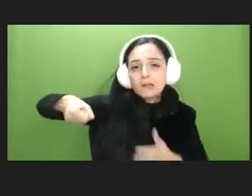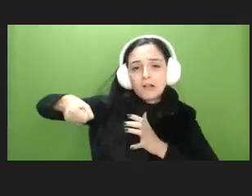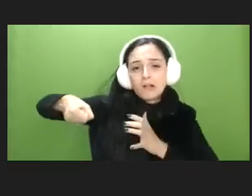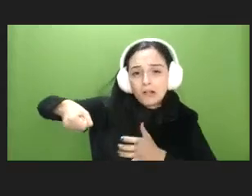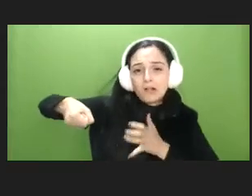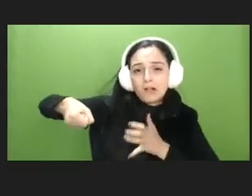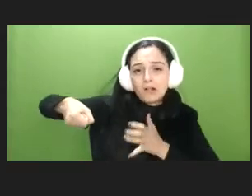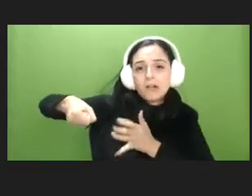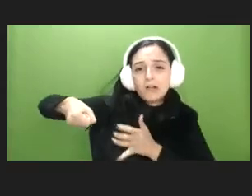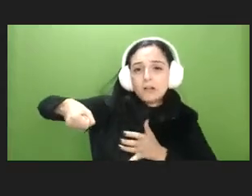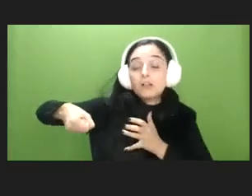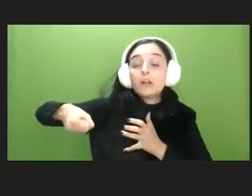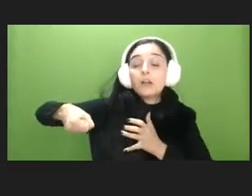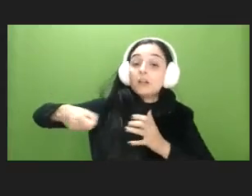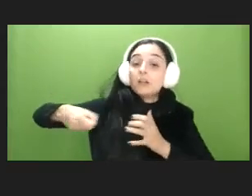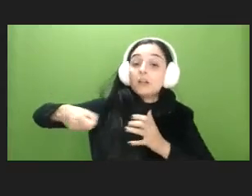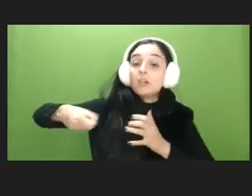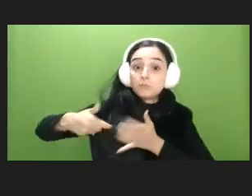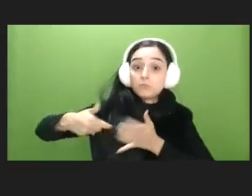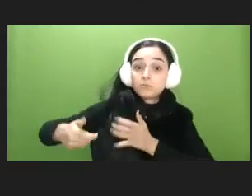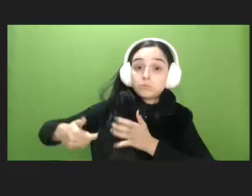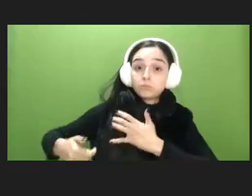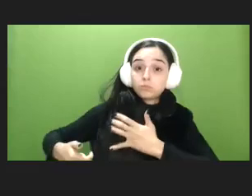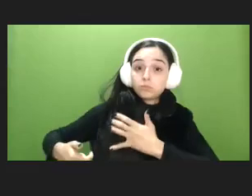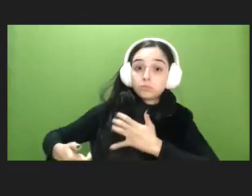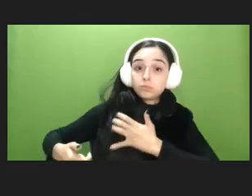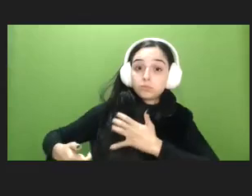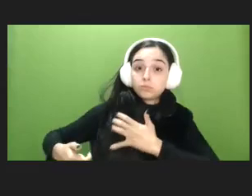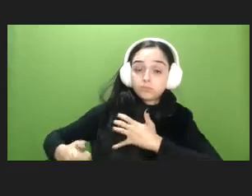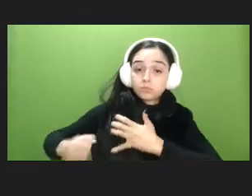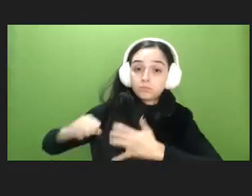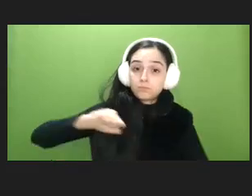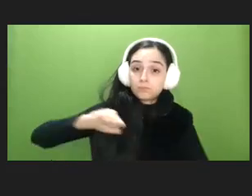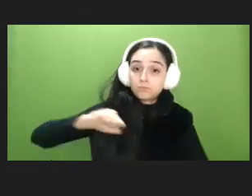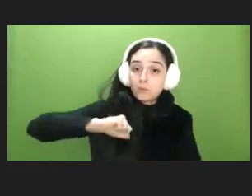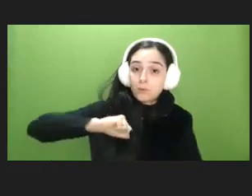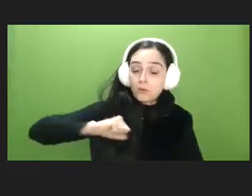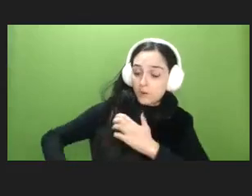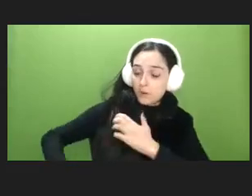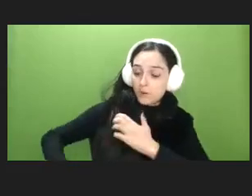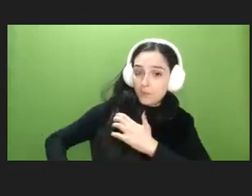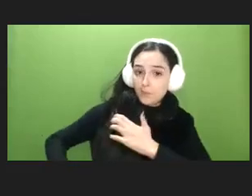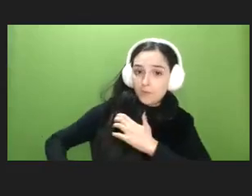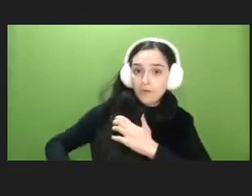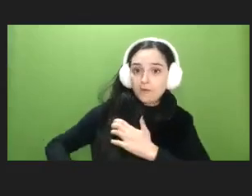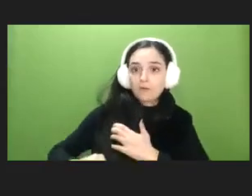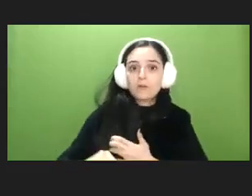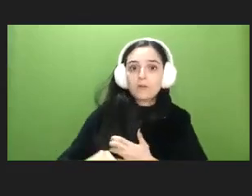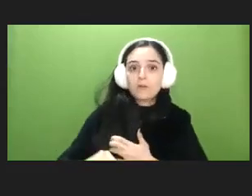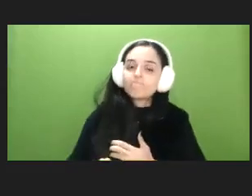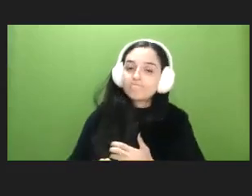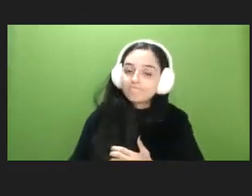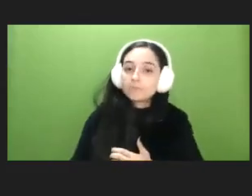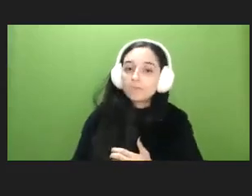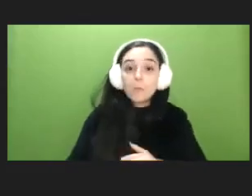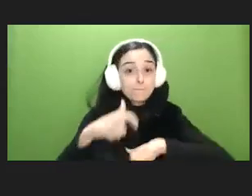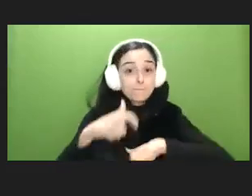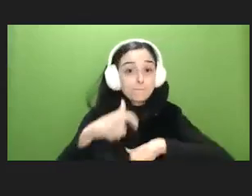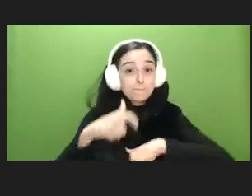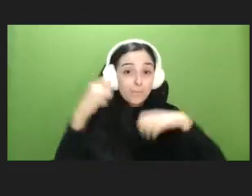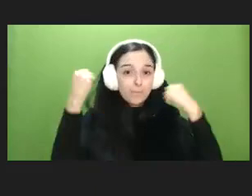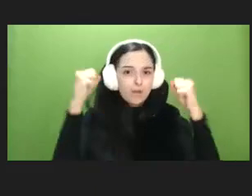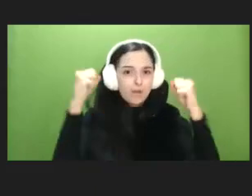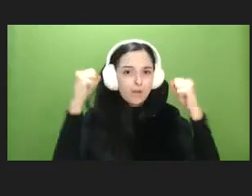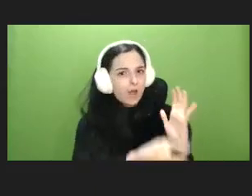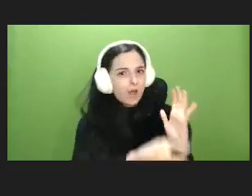acelera muito, né, para fazer a atividade física que ela fazia